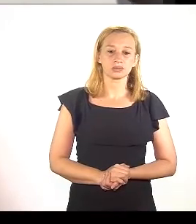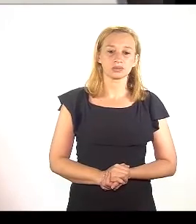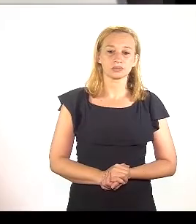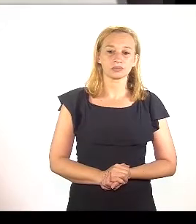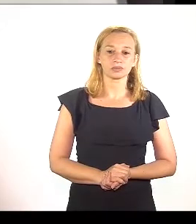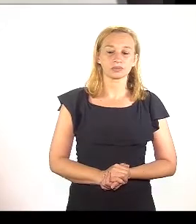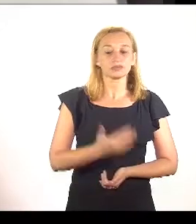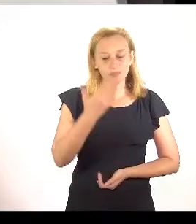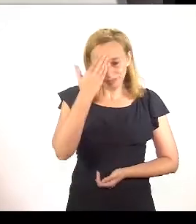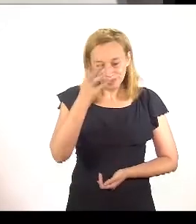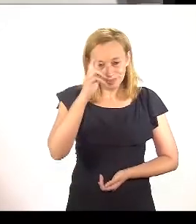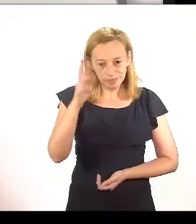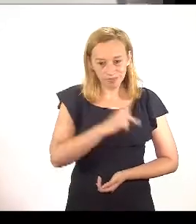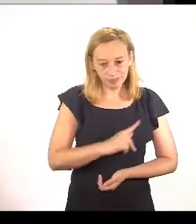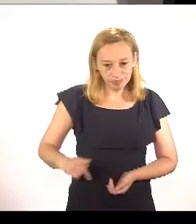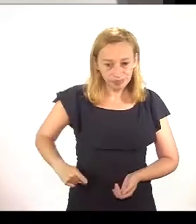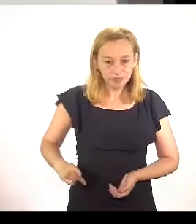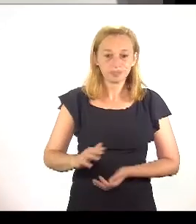Obrigado, presidente.